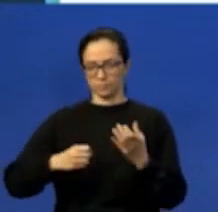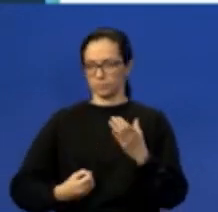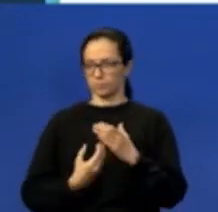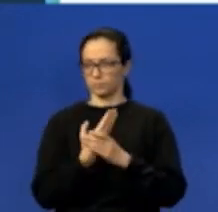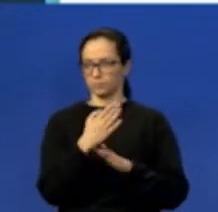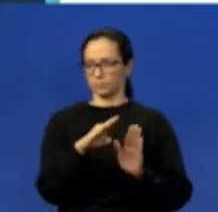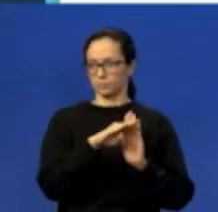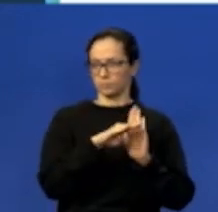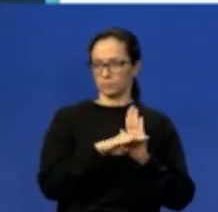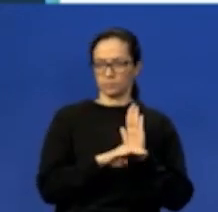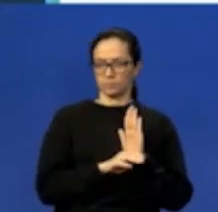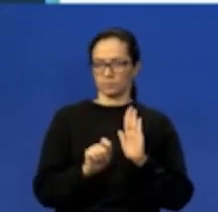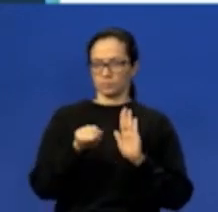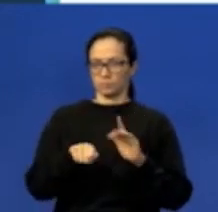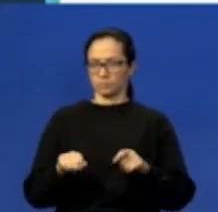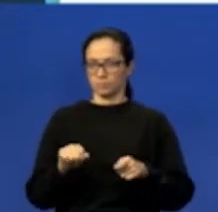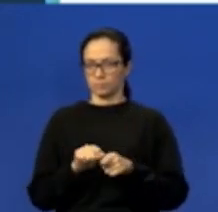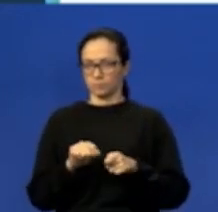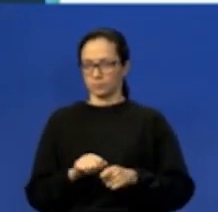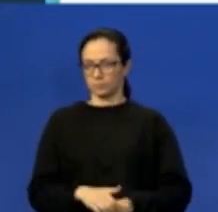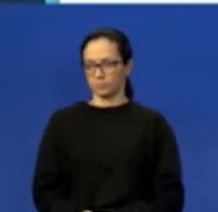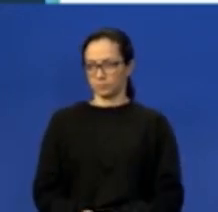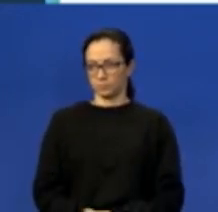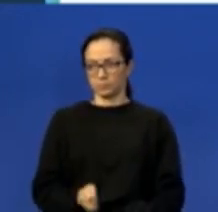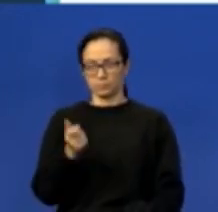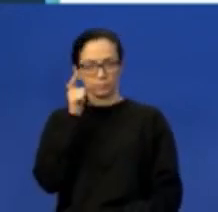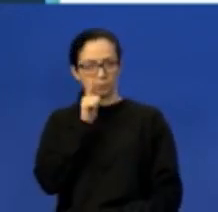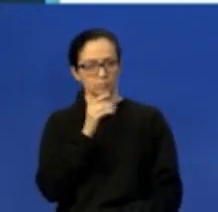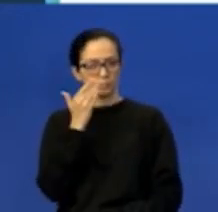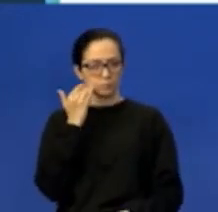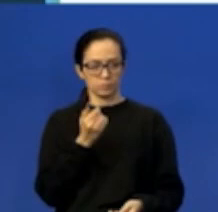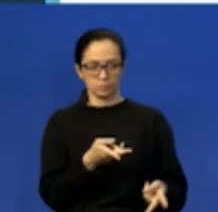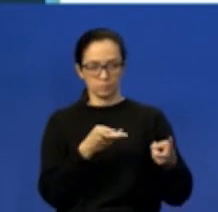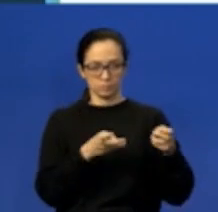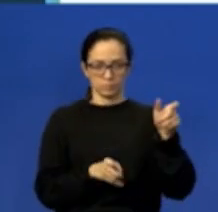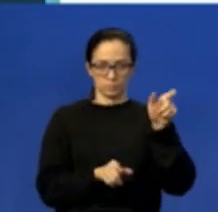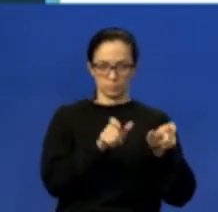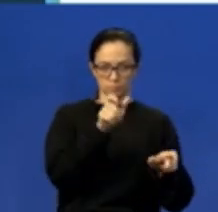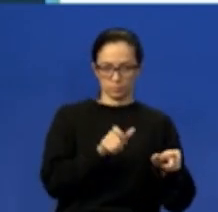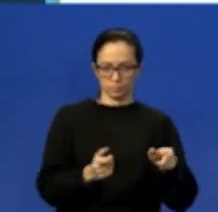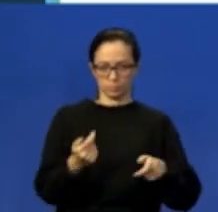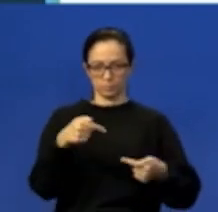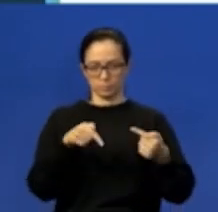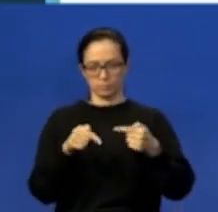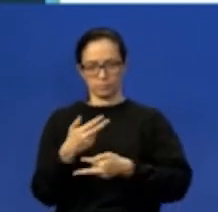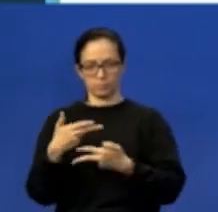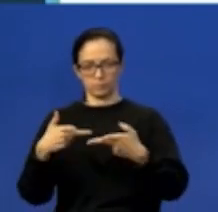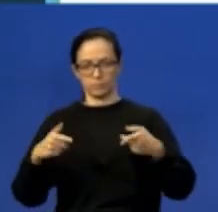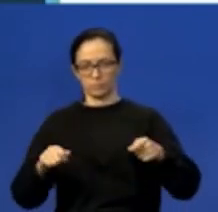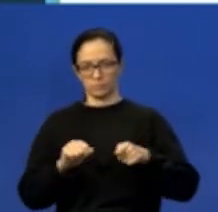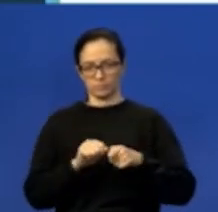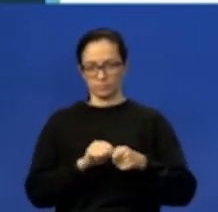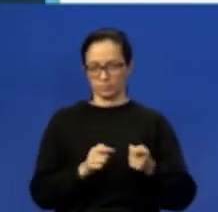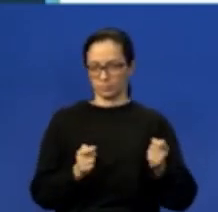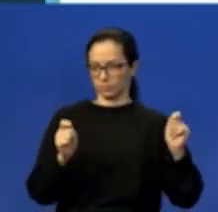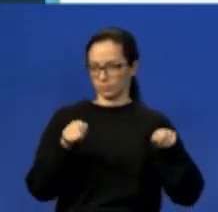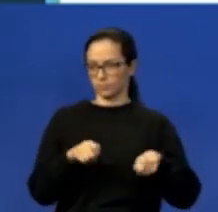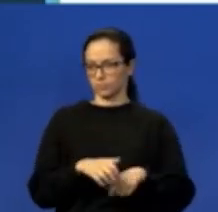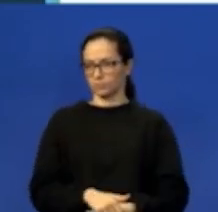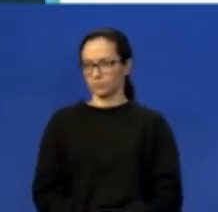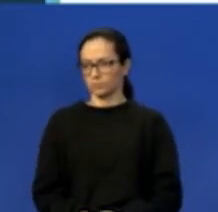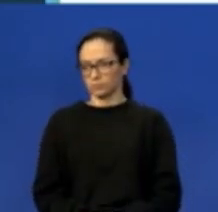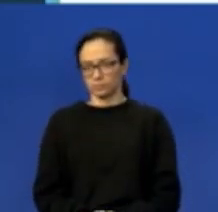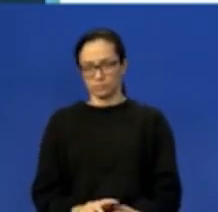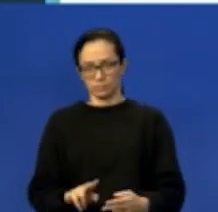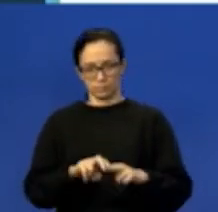as propriedades da urina. E compreende, então, análises físicas, químicas e microscópicas da urina. Os procedimentos para o exame